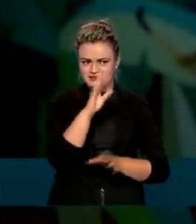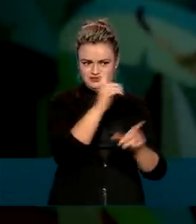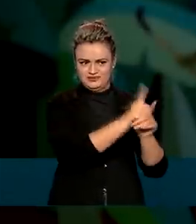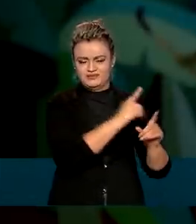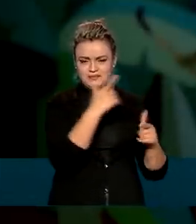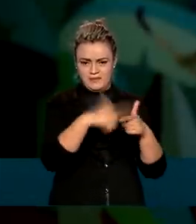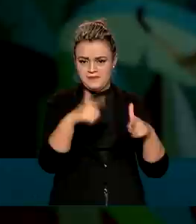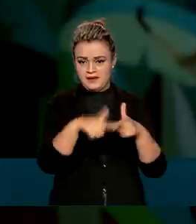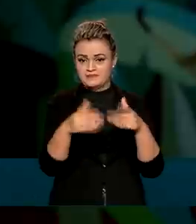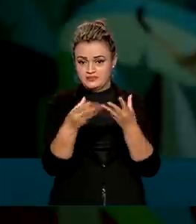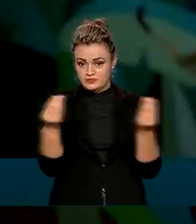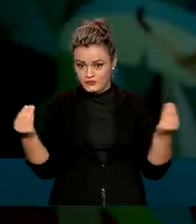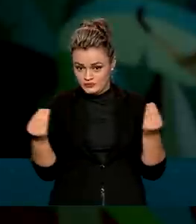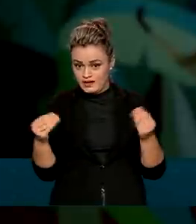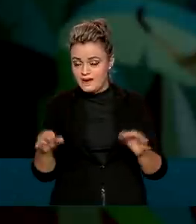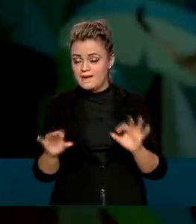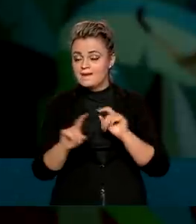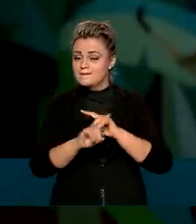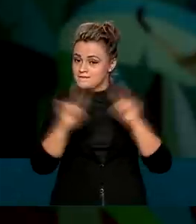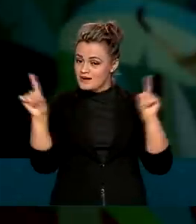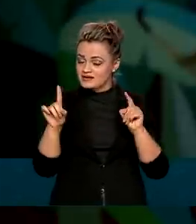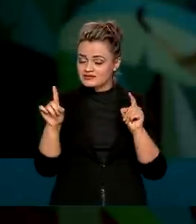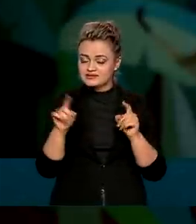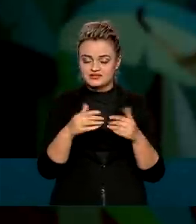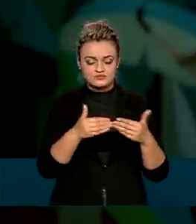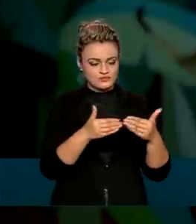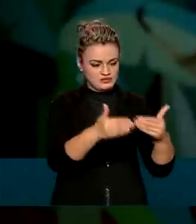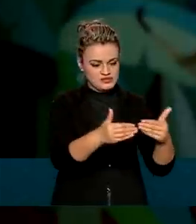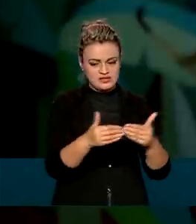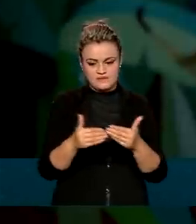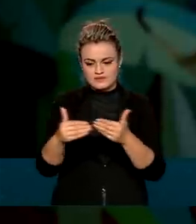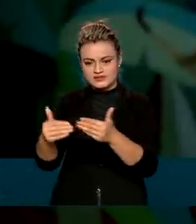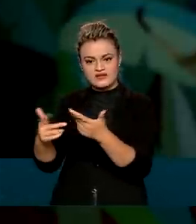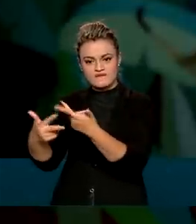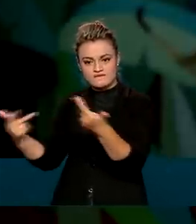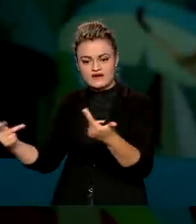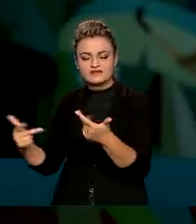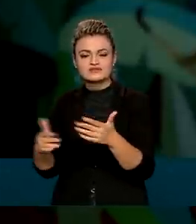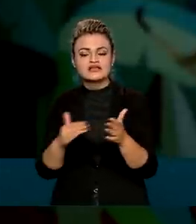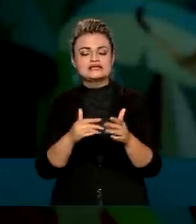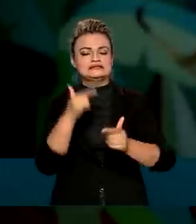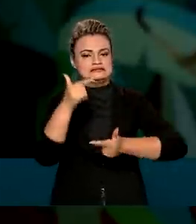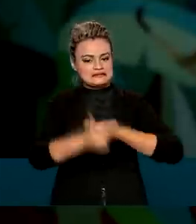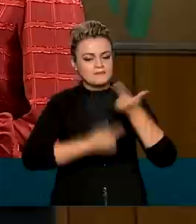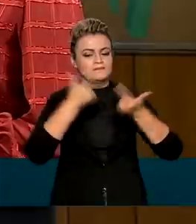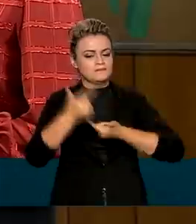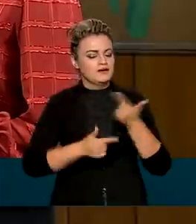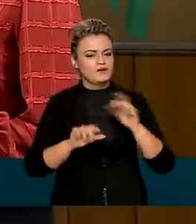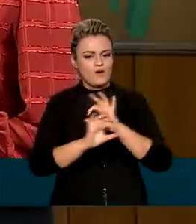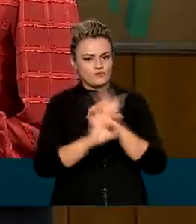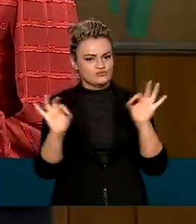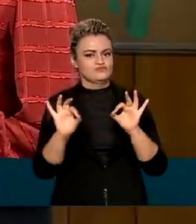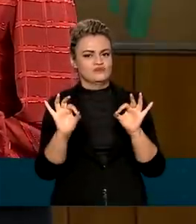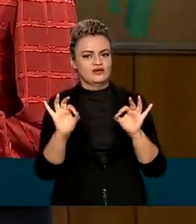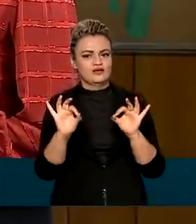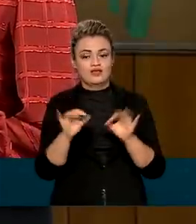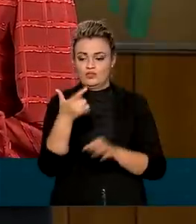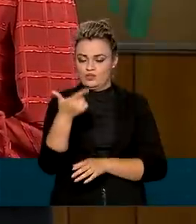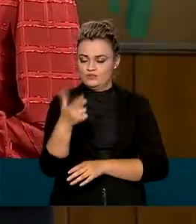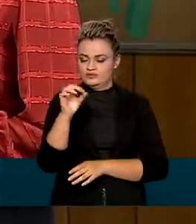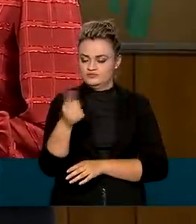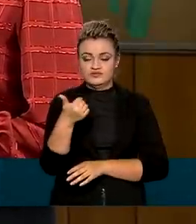é mas consegui montar o ministério técnico que começou a trabalhar muito bem terminamos